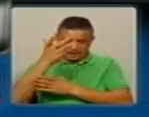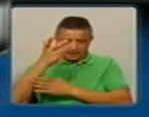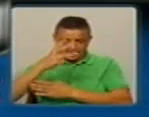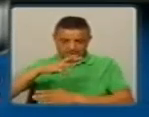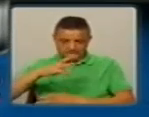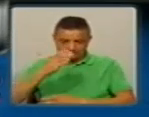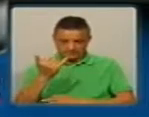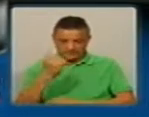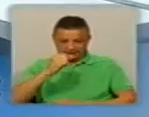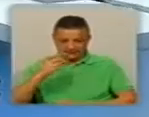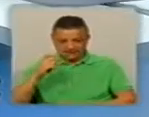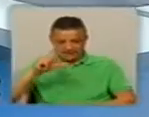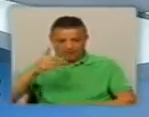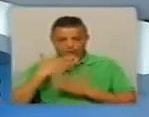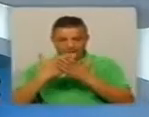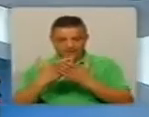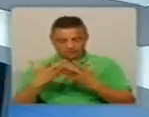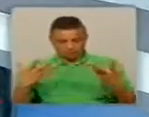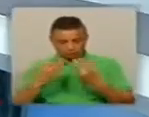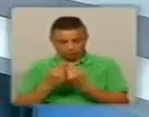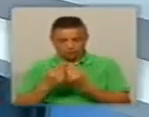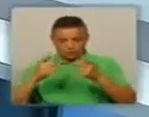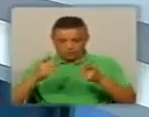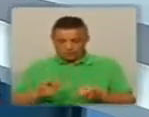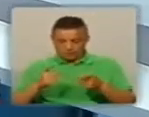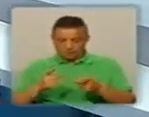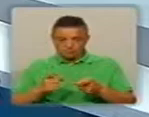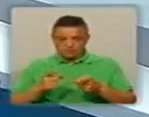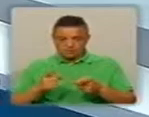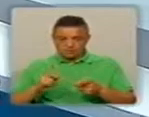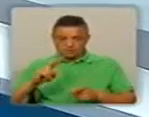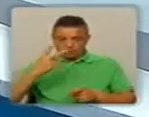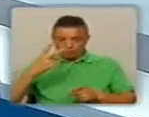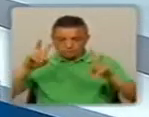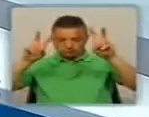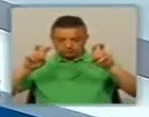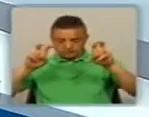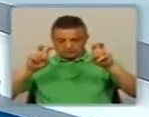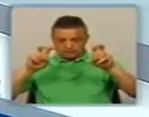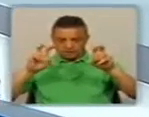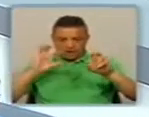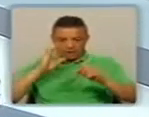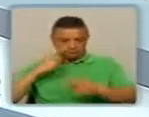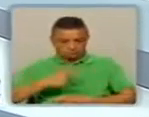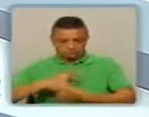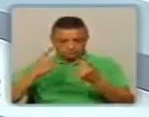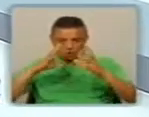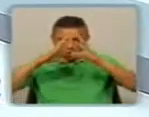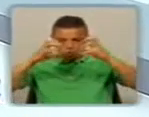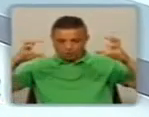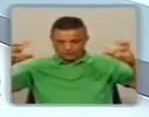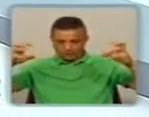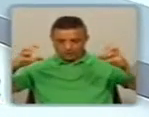dia, Miguel. Bom dia, obrigada por estares connosco mais uma vez. Começamos com dois temas, a exótica capa protetora de uma nuvem e